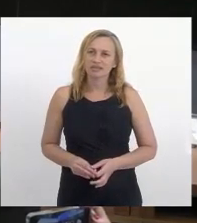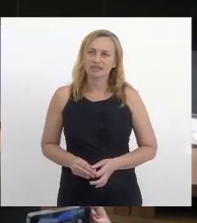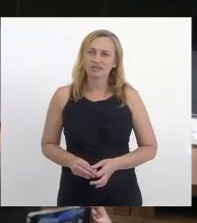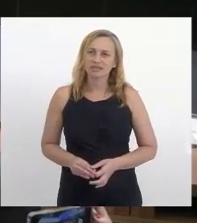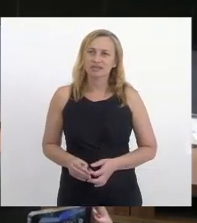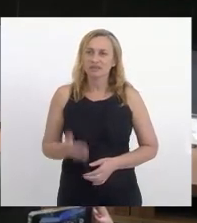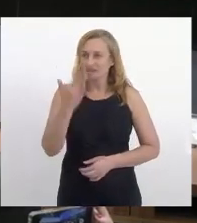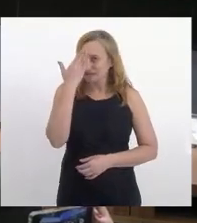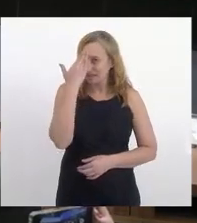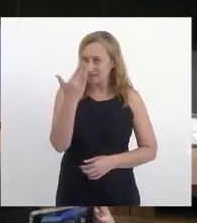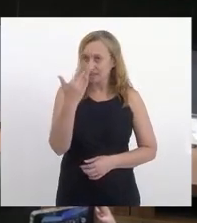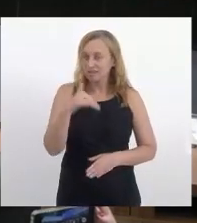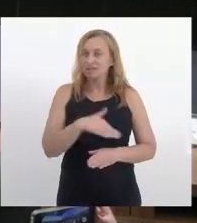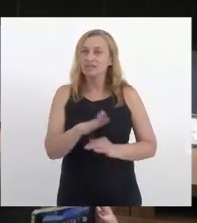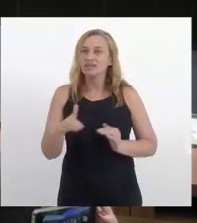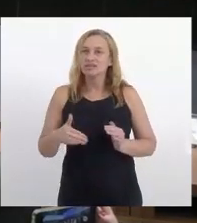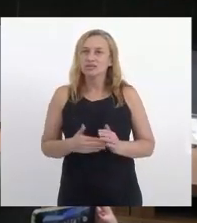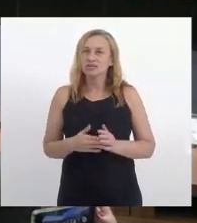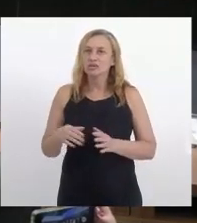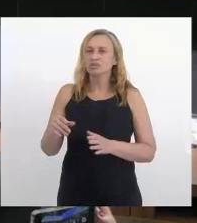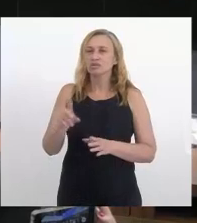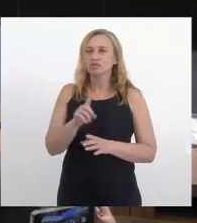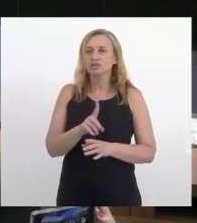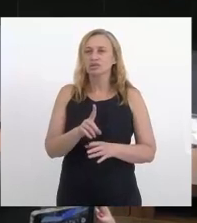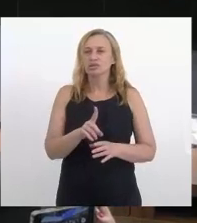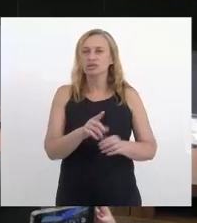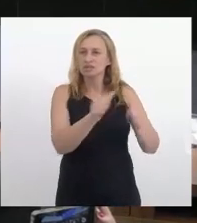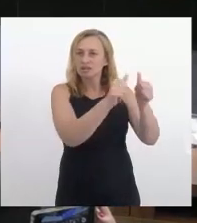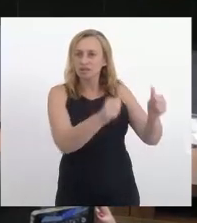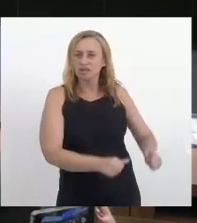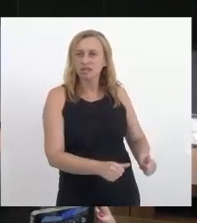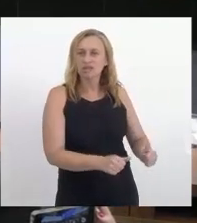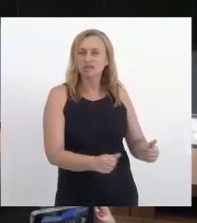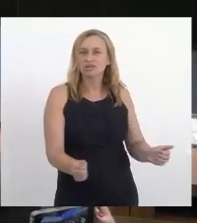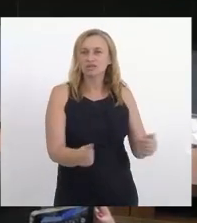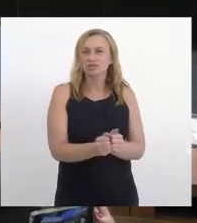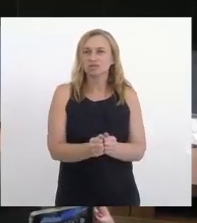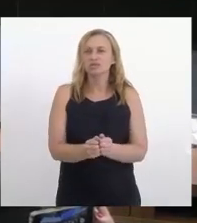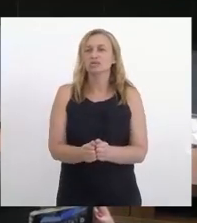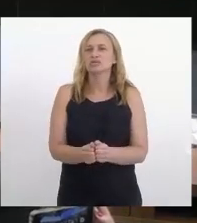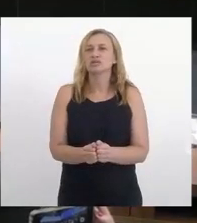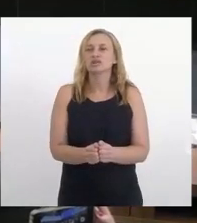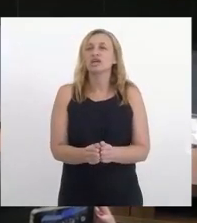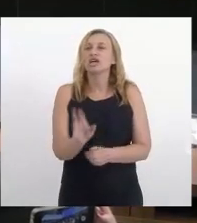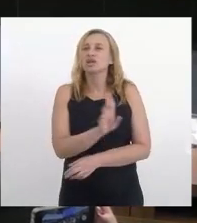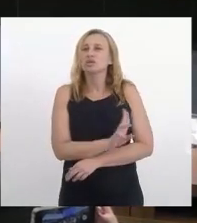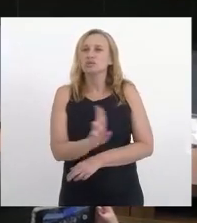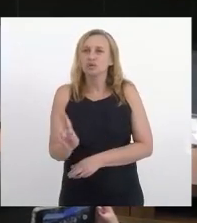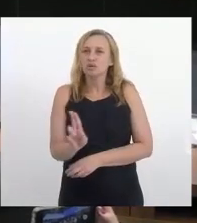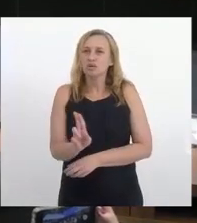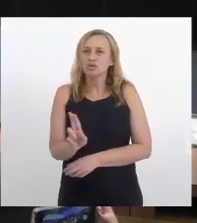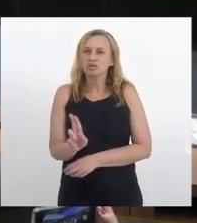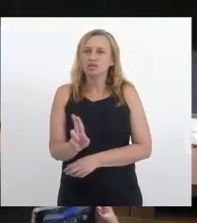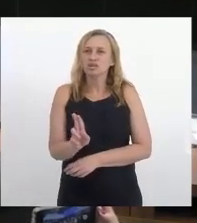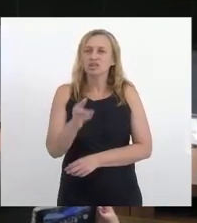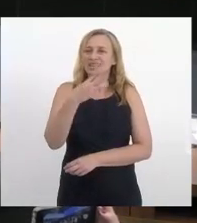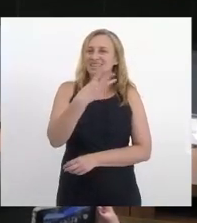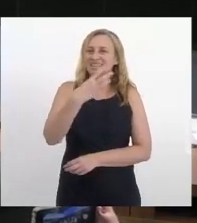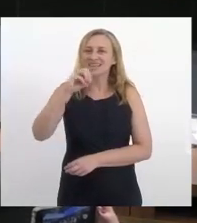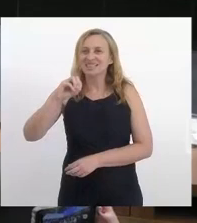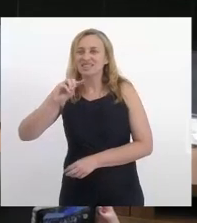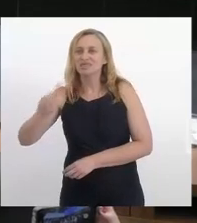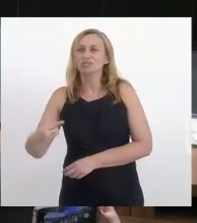Quero agradecer a todos os deuses envolvidos, Luzia Lacerda, pela oportunidade, e em nome dos 300